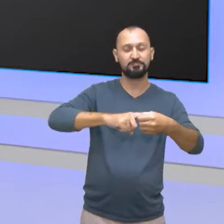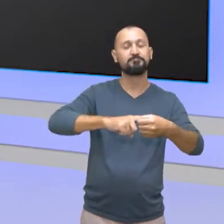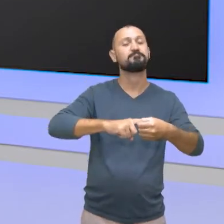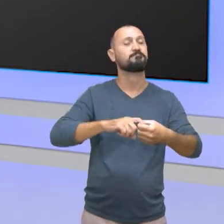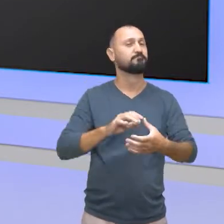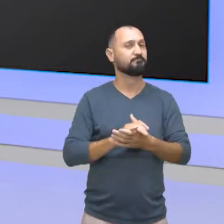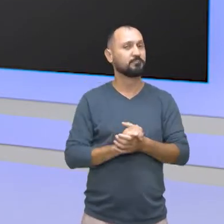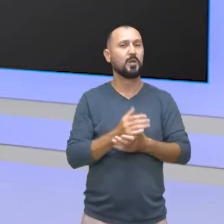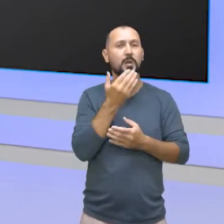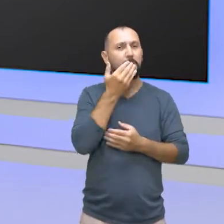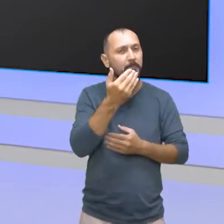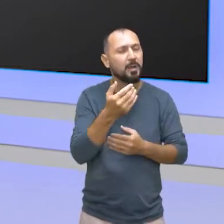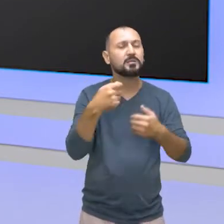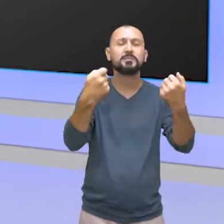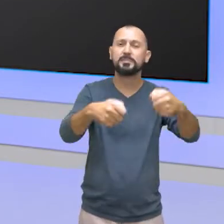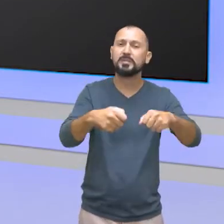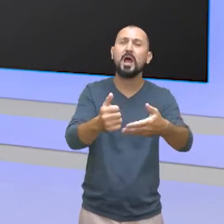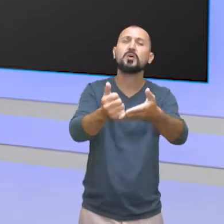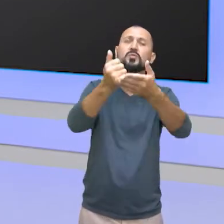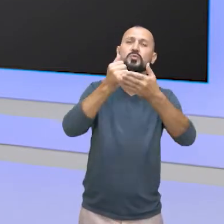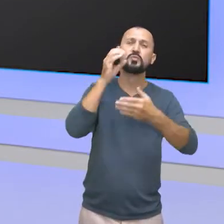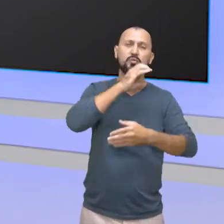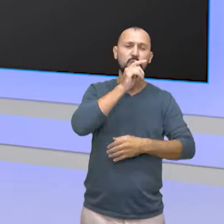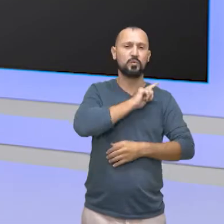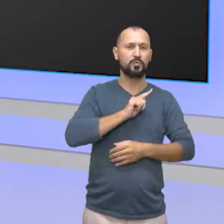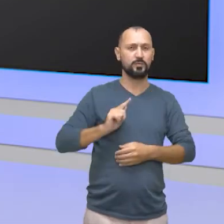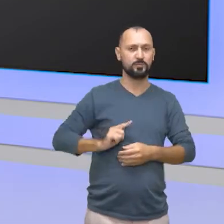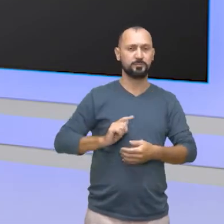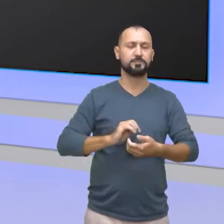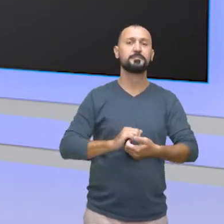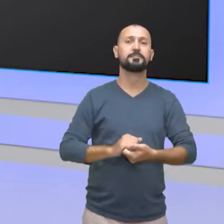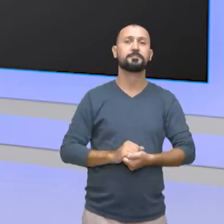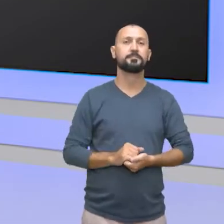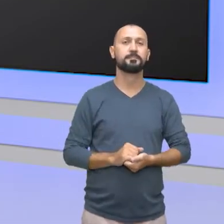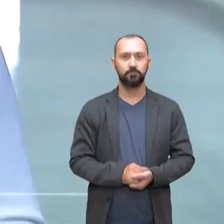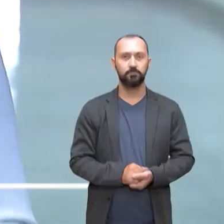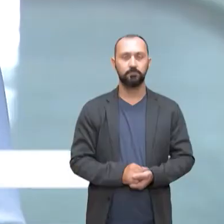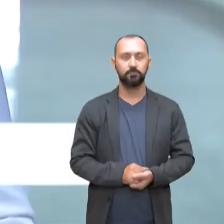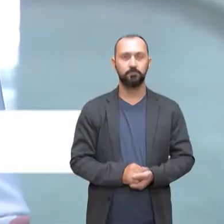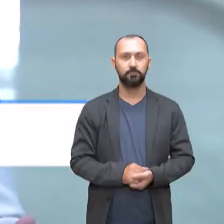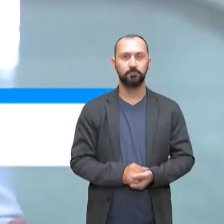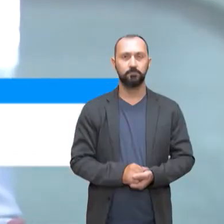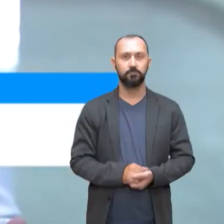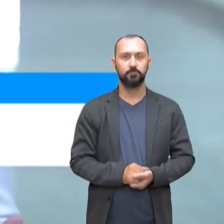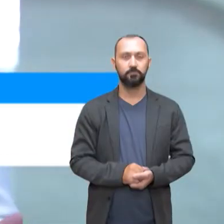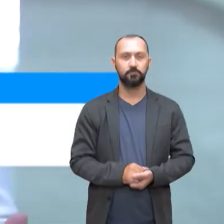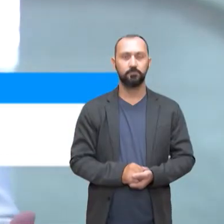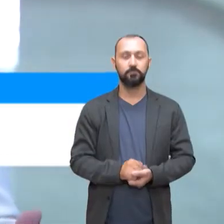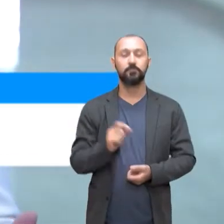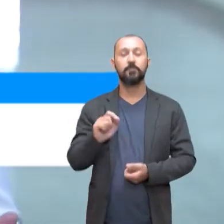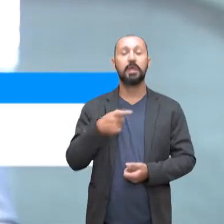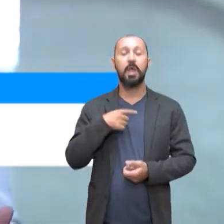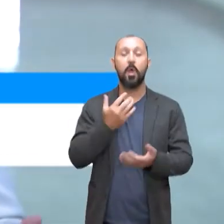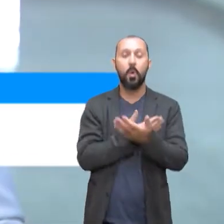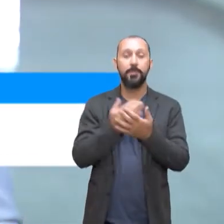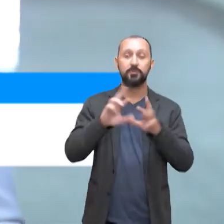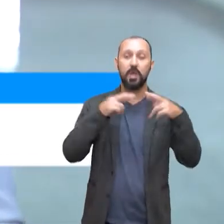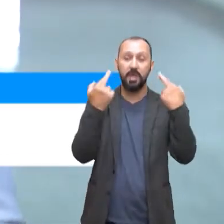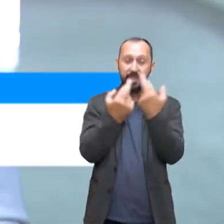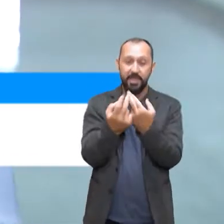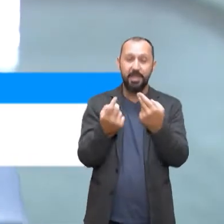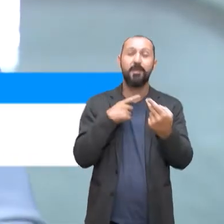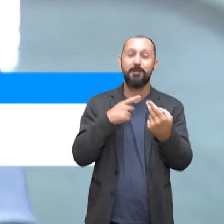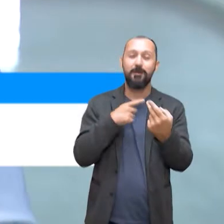contratados temporariamente e pede providências ao governo do estado. No retorno aos debates